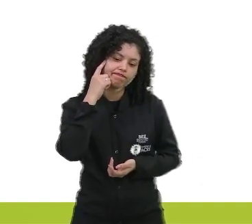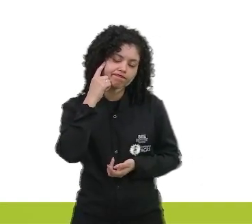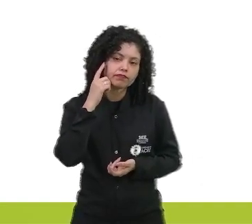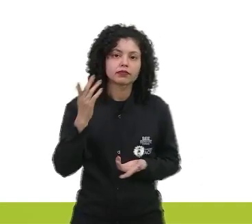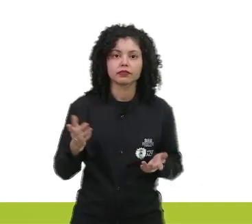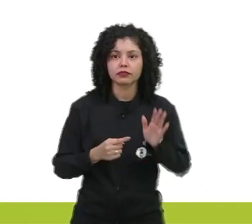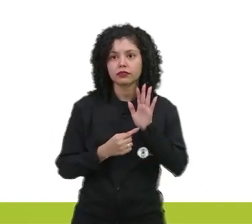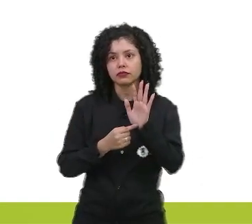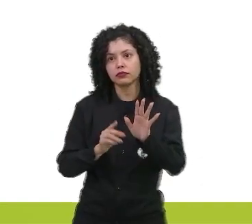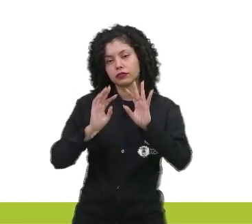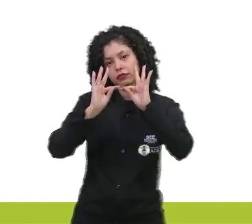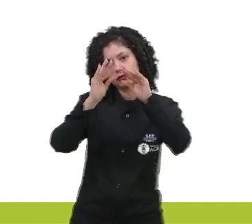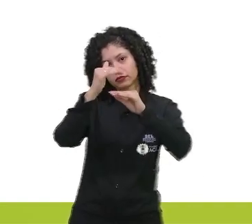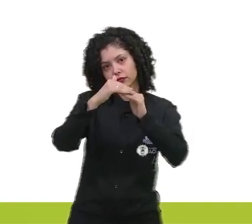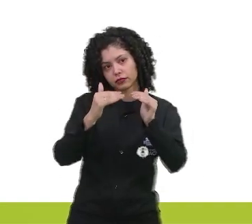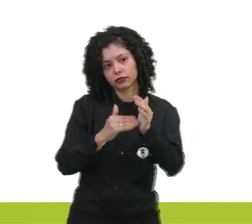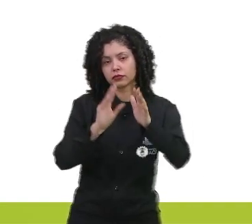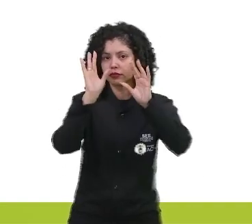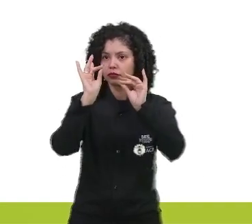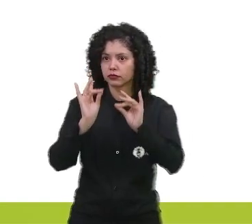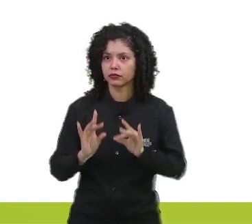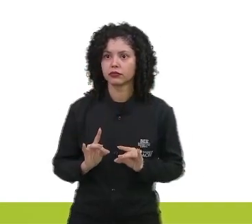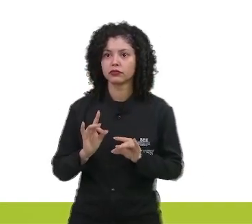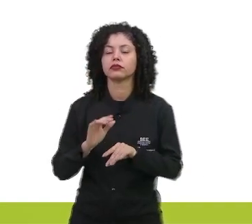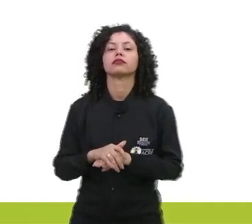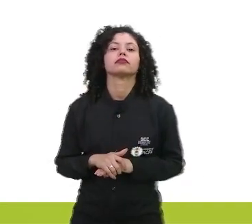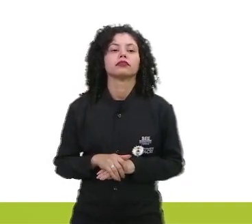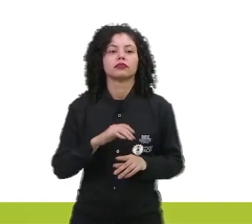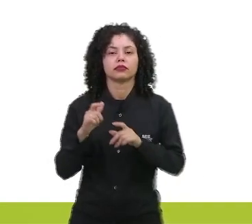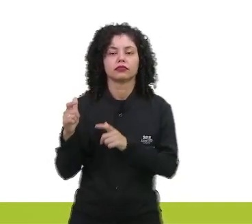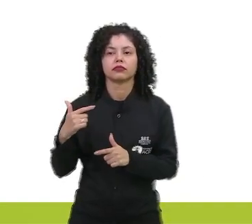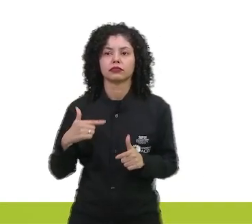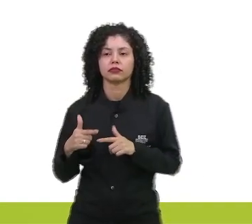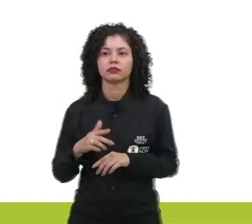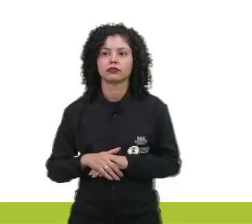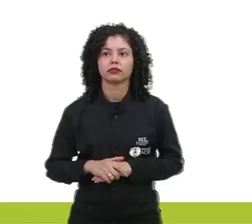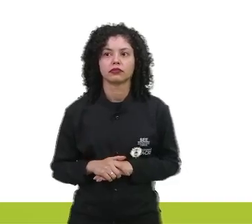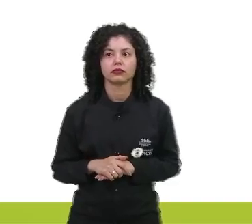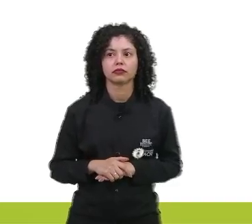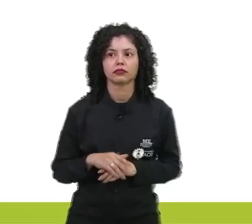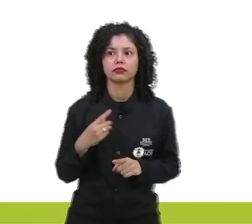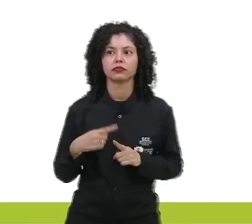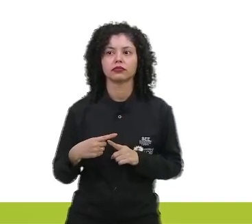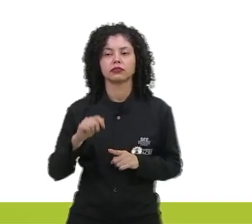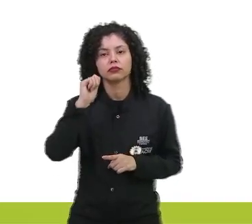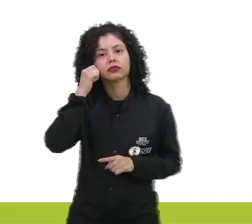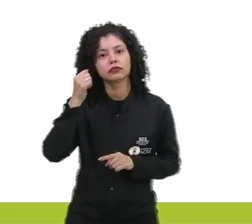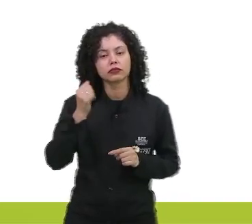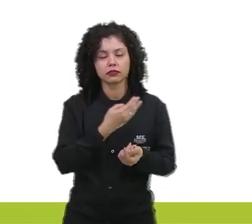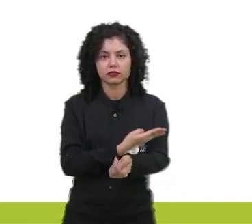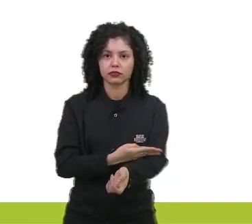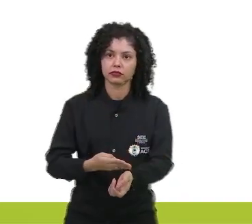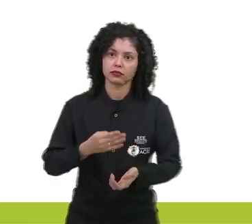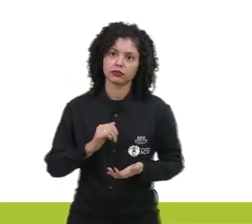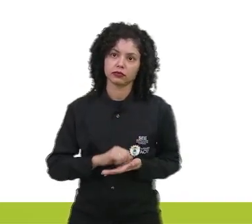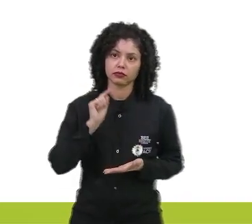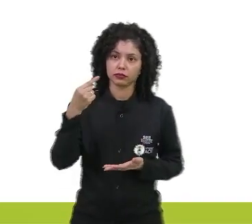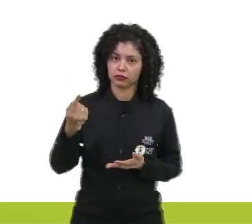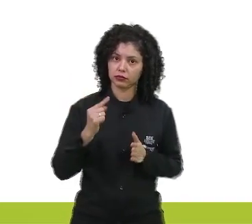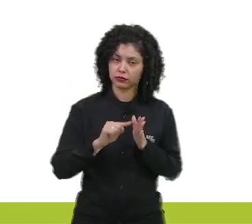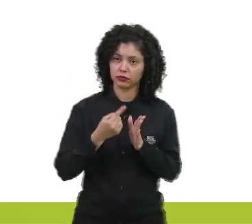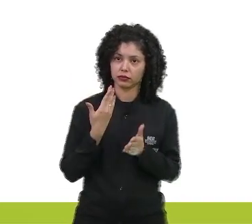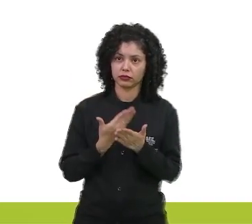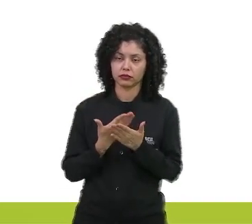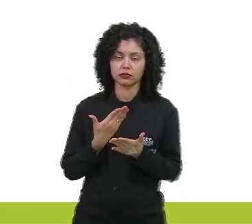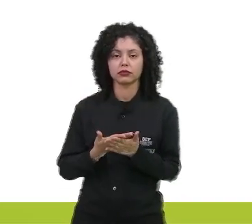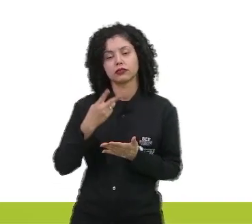mas ele mostra todo o cenário, toda a situação onde se trabalha. Por que o preto e branco, né? Lá na primeira